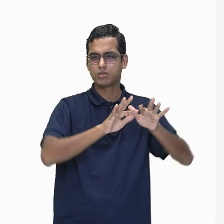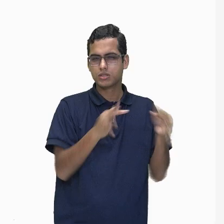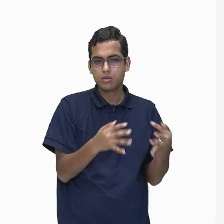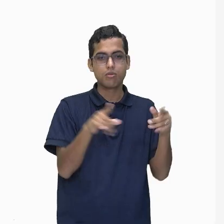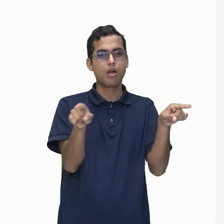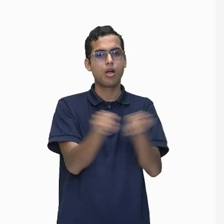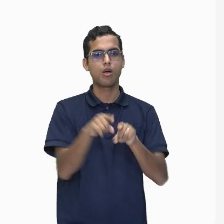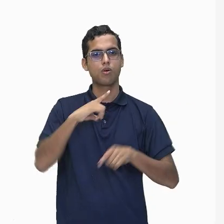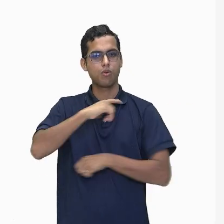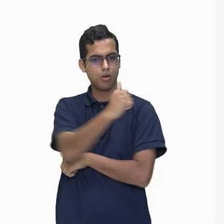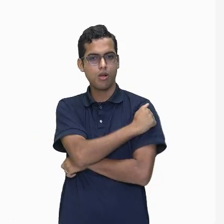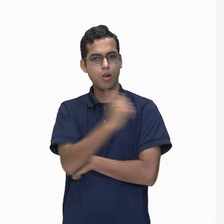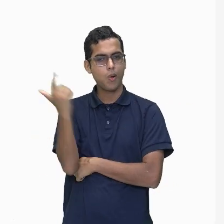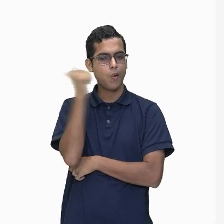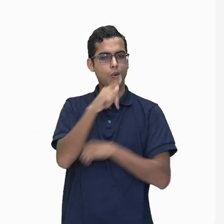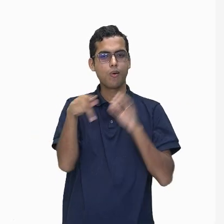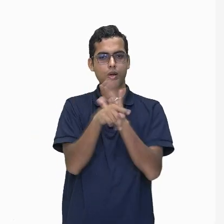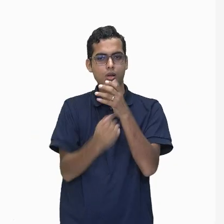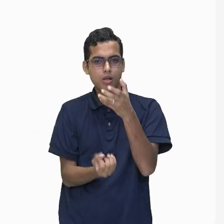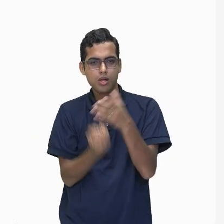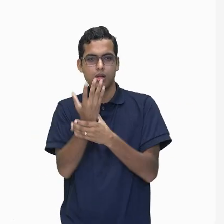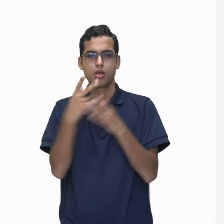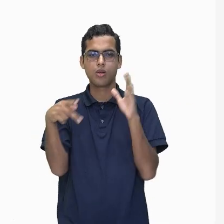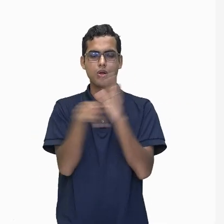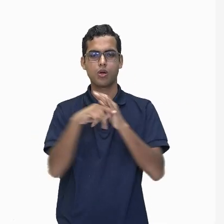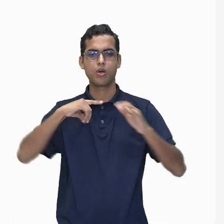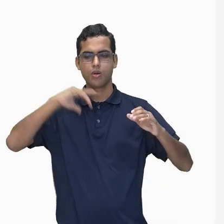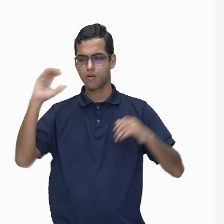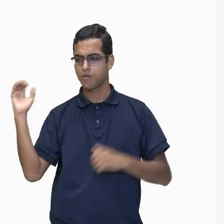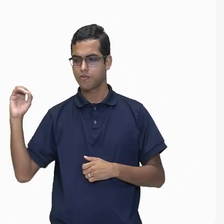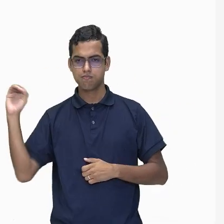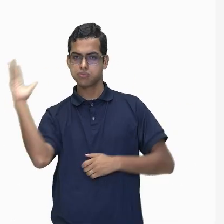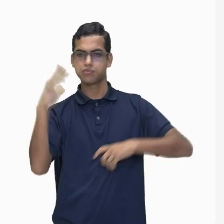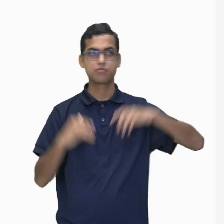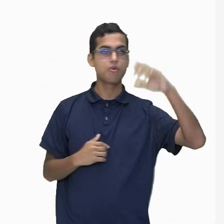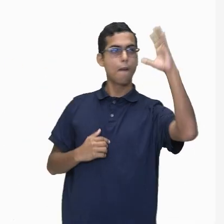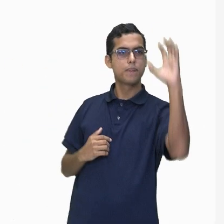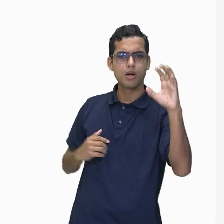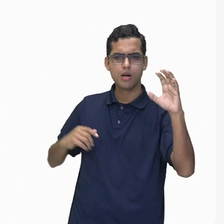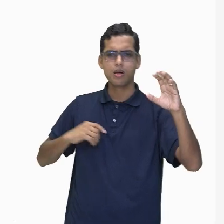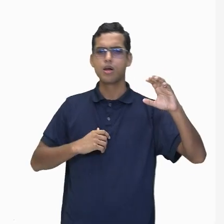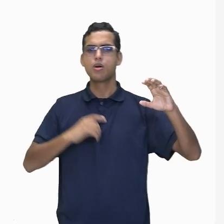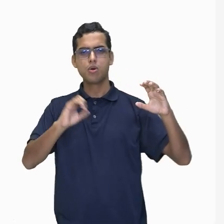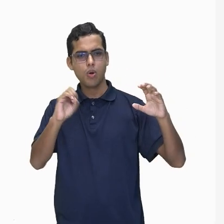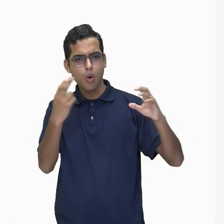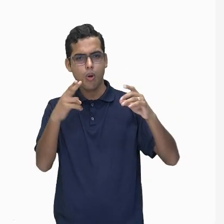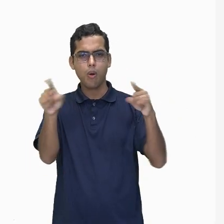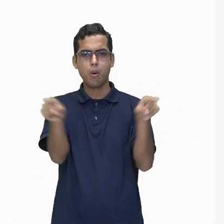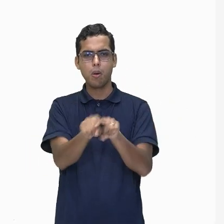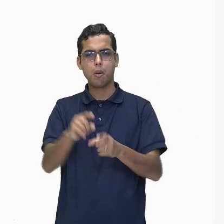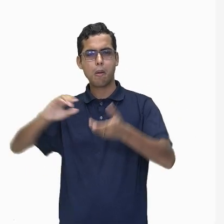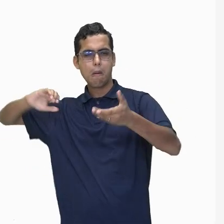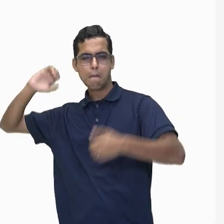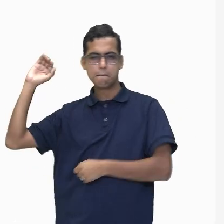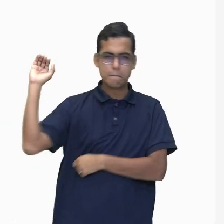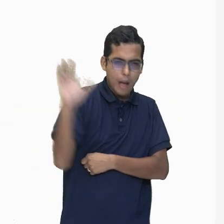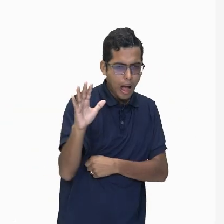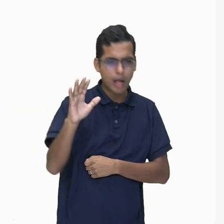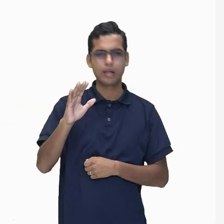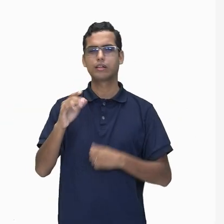arremesso e deslocamento. A criatividade local transforma qualquer espaço em ambiente